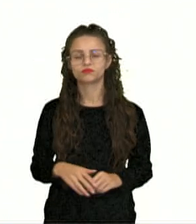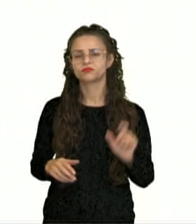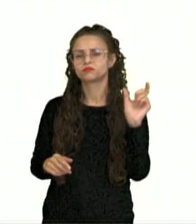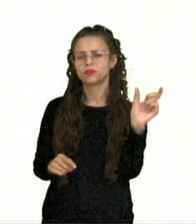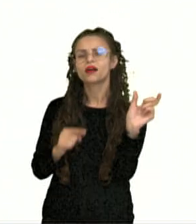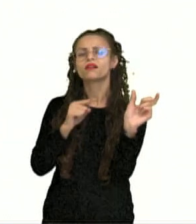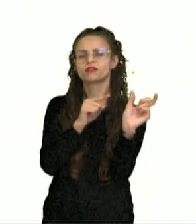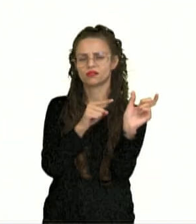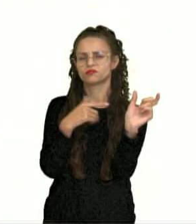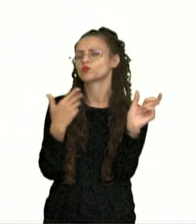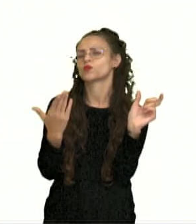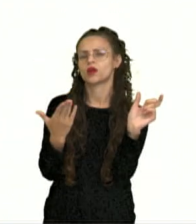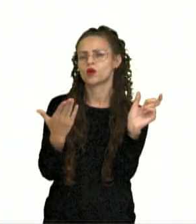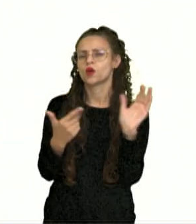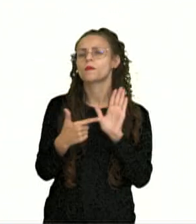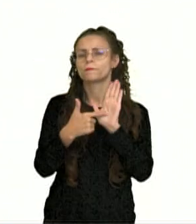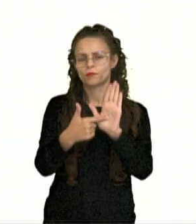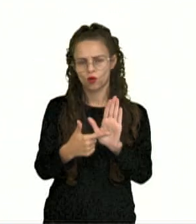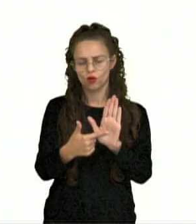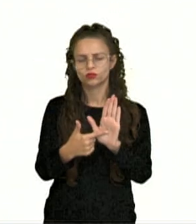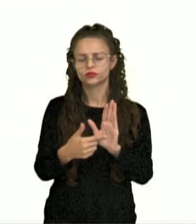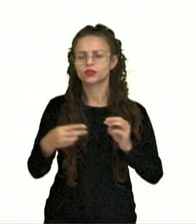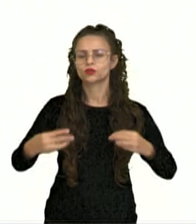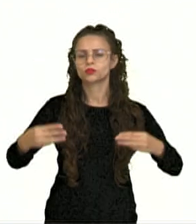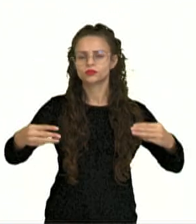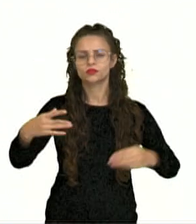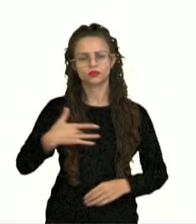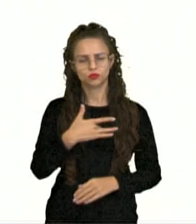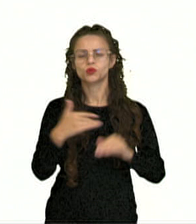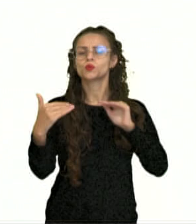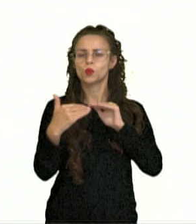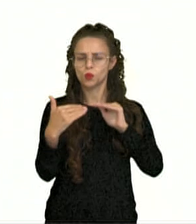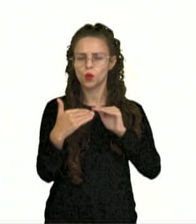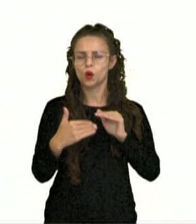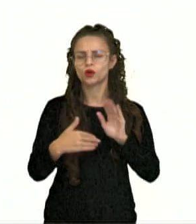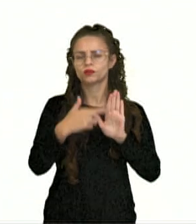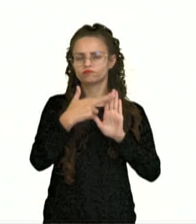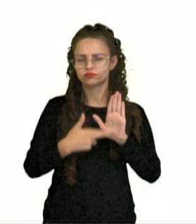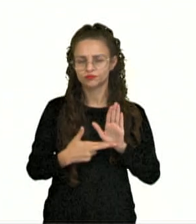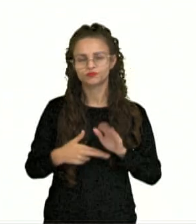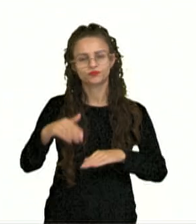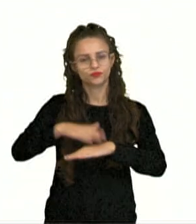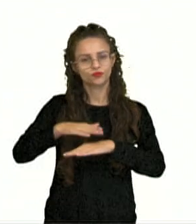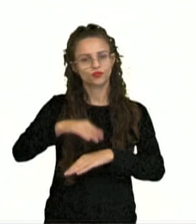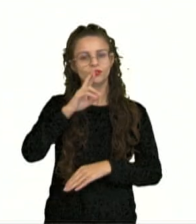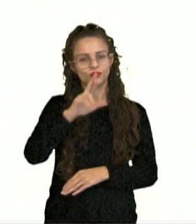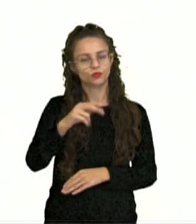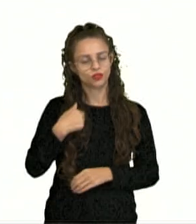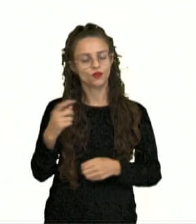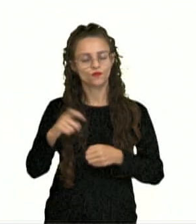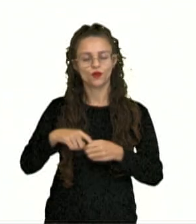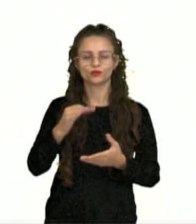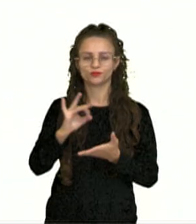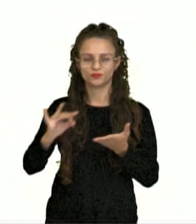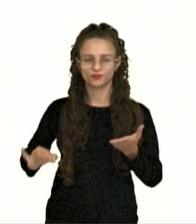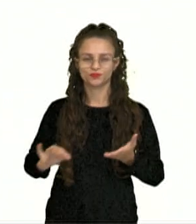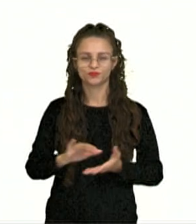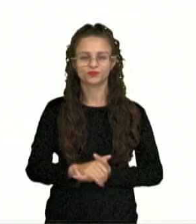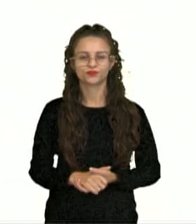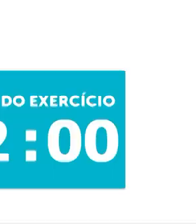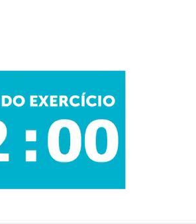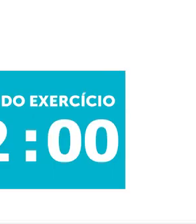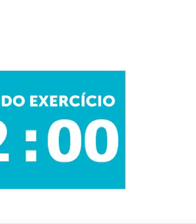que o jornal concorda com as medidas do Ministério da Saúde? Faz aí que eu volto daqui a pouco conferir contigo.